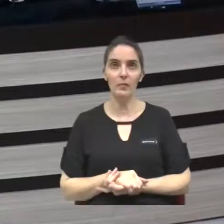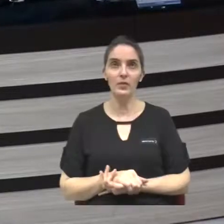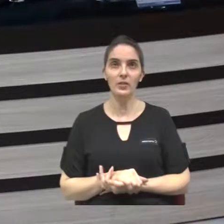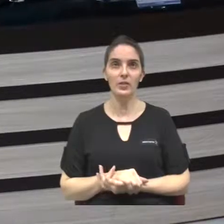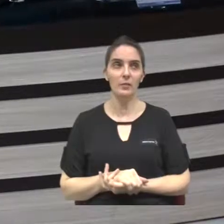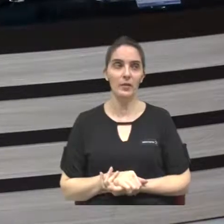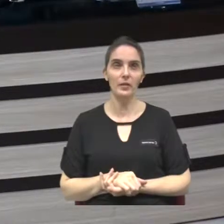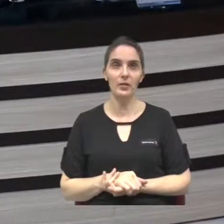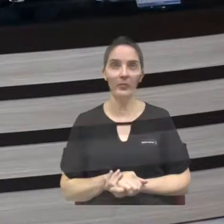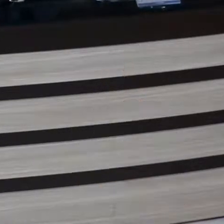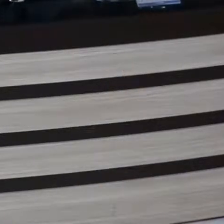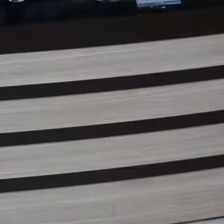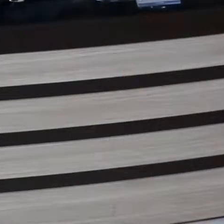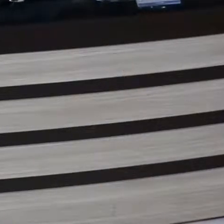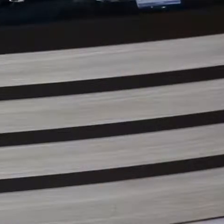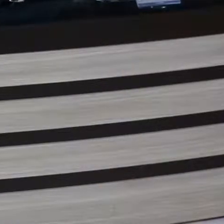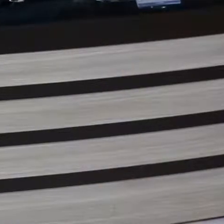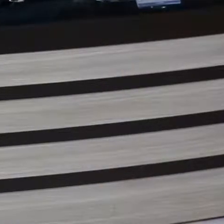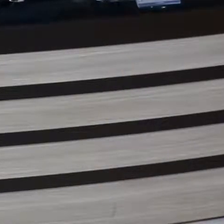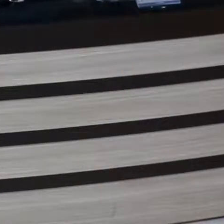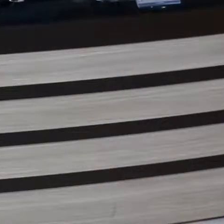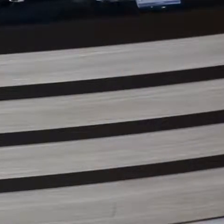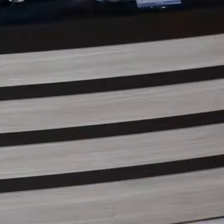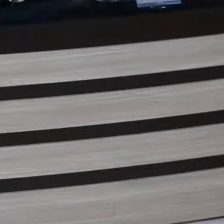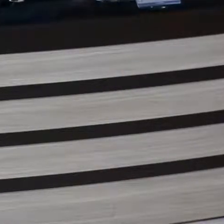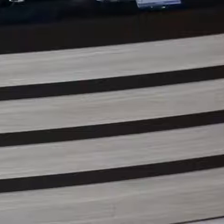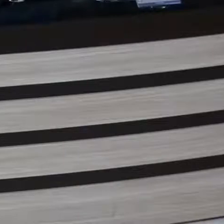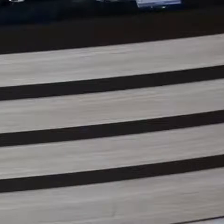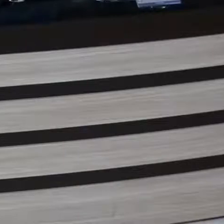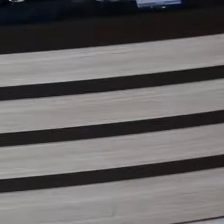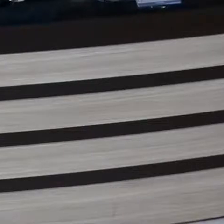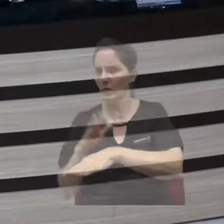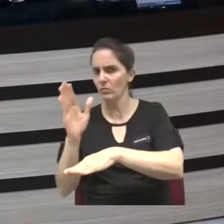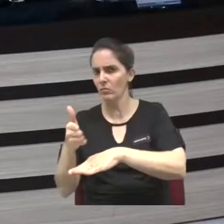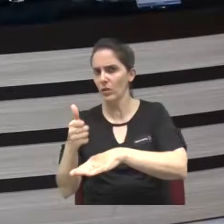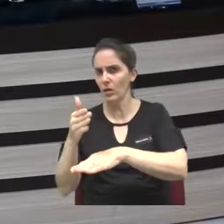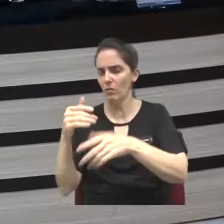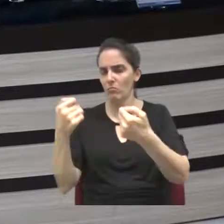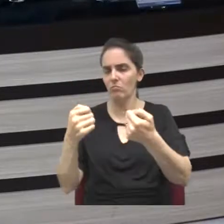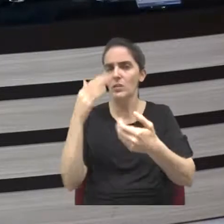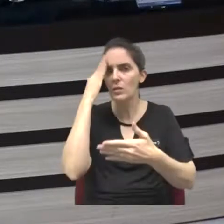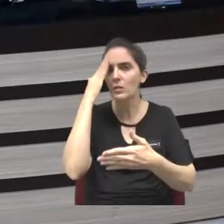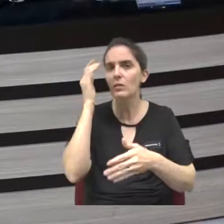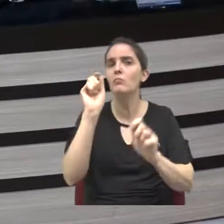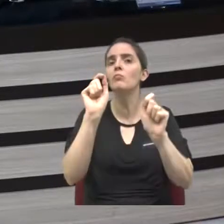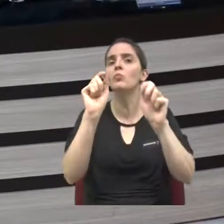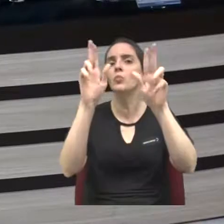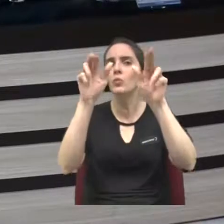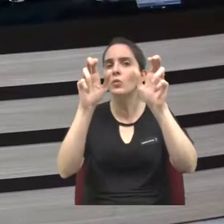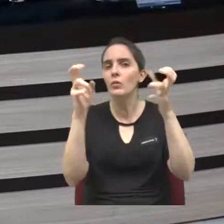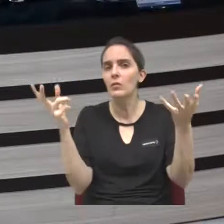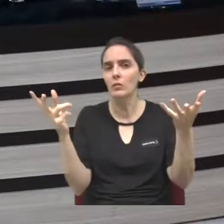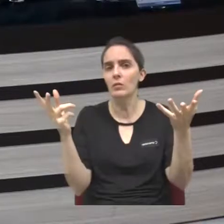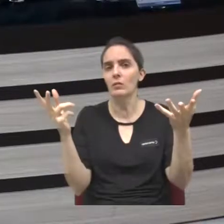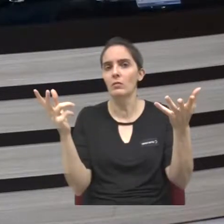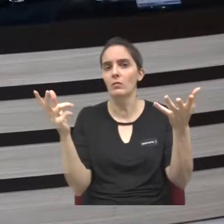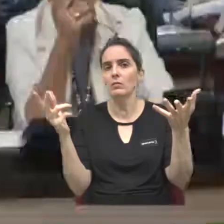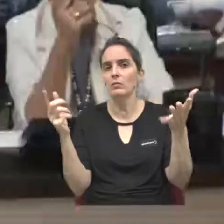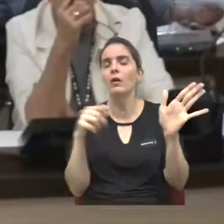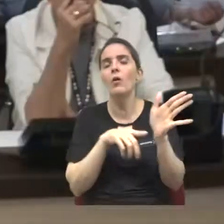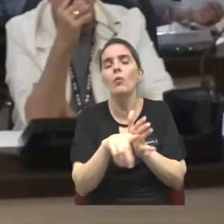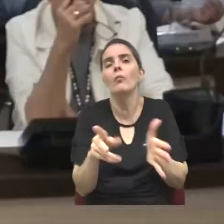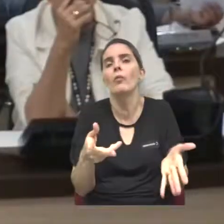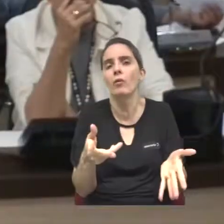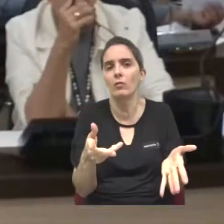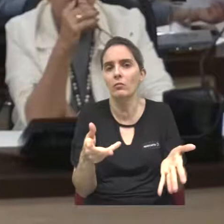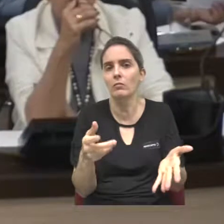segundo nós conversamos até aí perto do senhor aí, nós temos que saber o é o assunto para ver o que quer Mas então, a questão de ordem é para isso. Para eu perguntar, para fazer a pergunta do regimento. O senhor cede